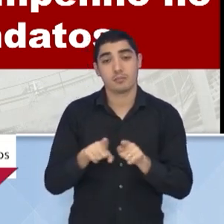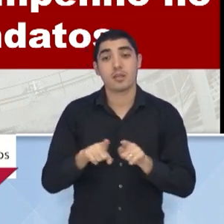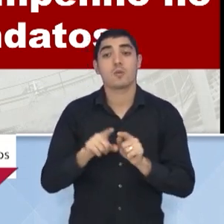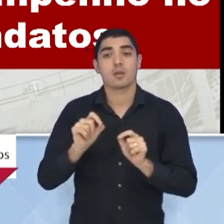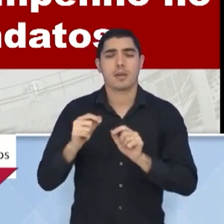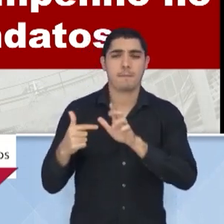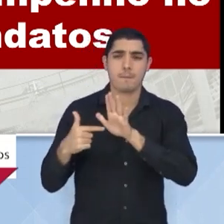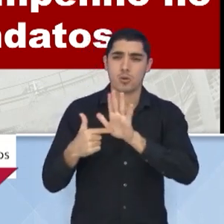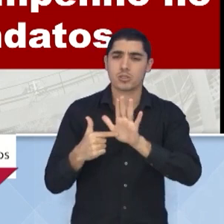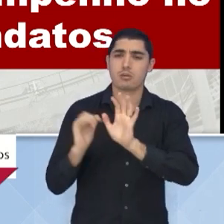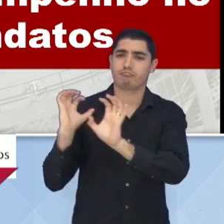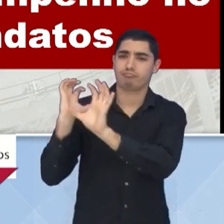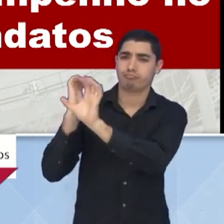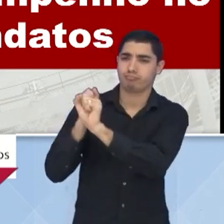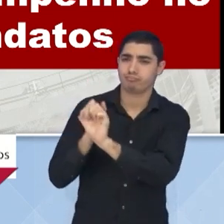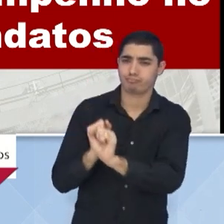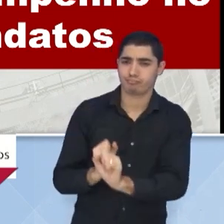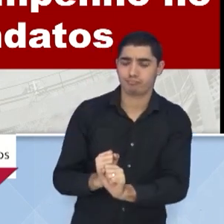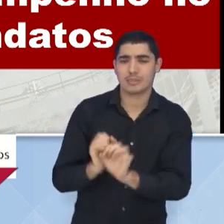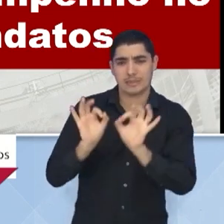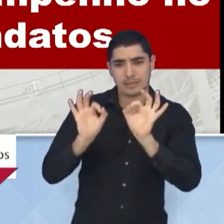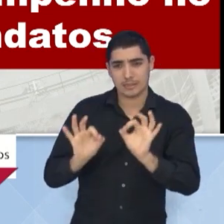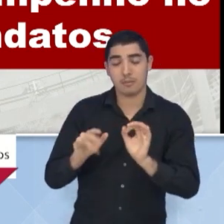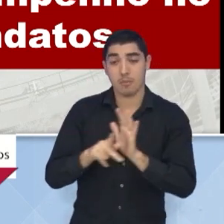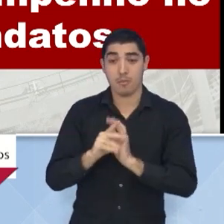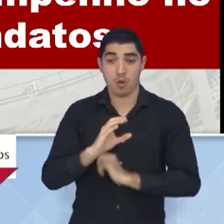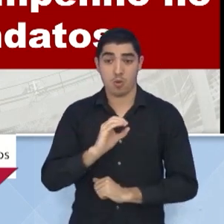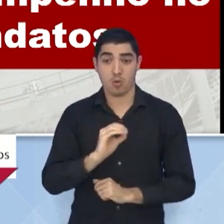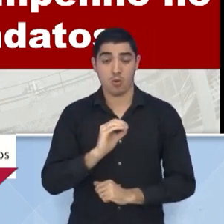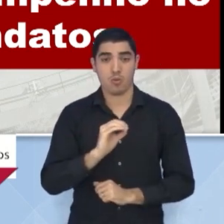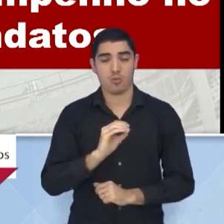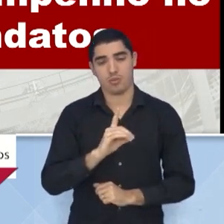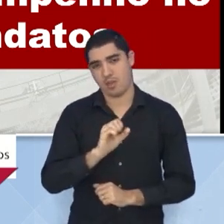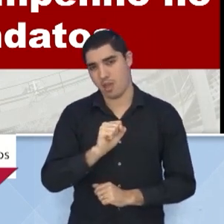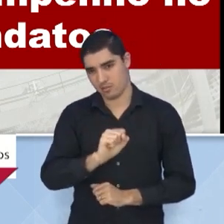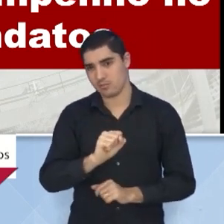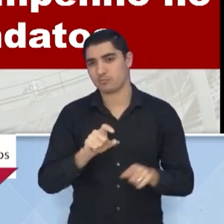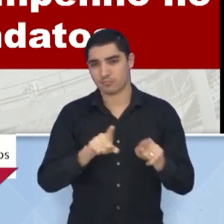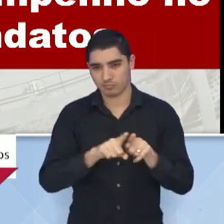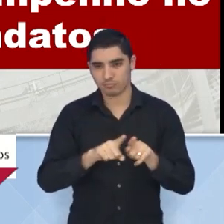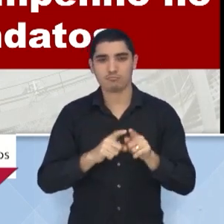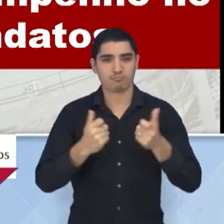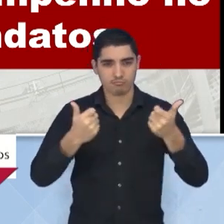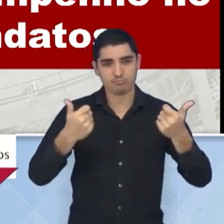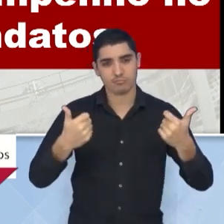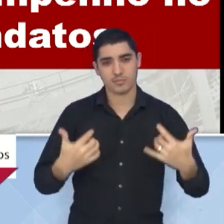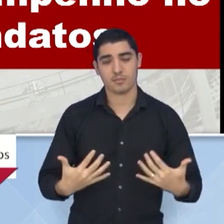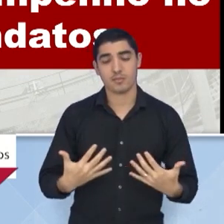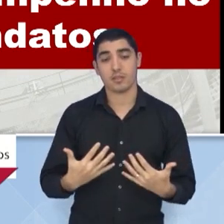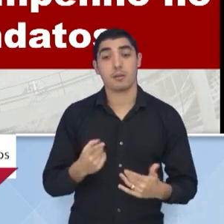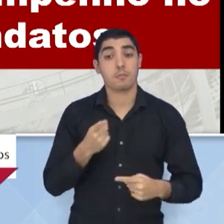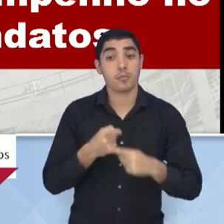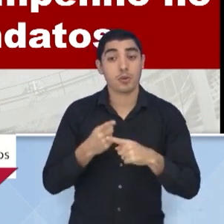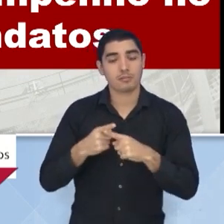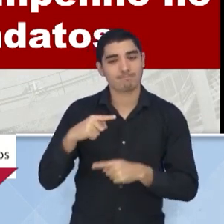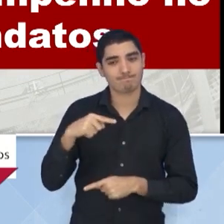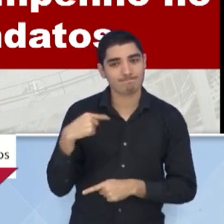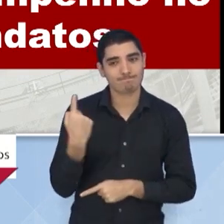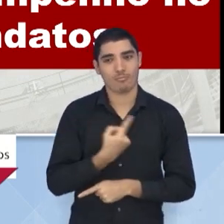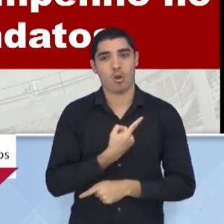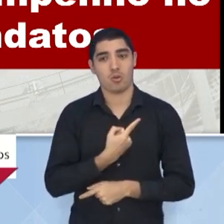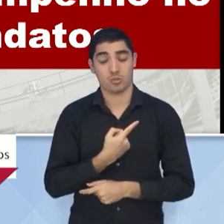balancetes mandar os dados para o sistema audesp de forma consistente para que realmente reflita